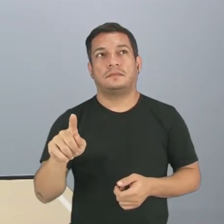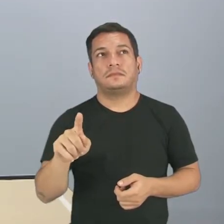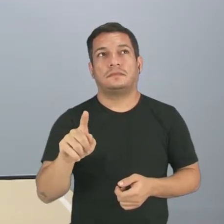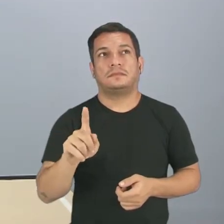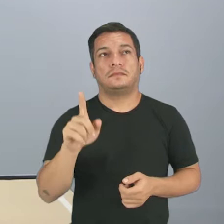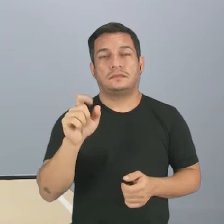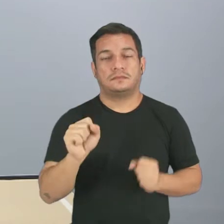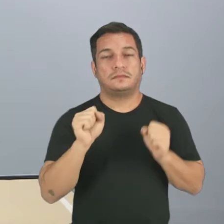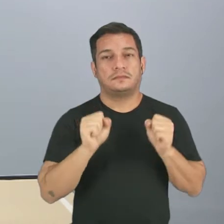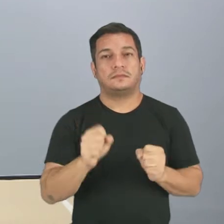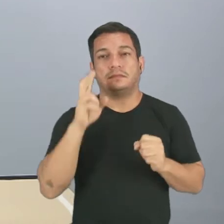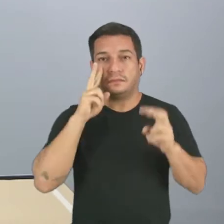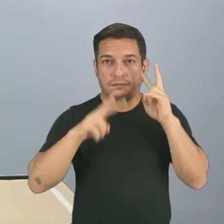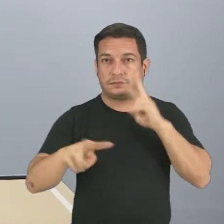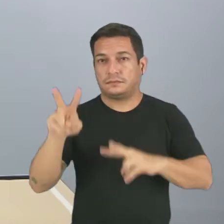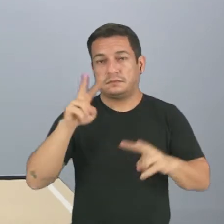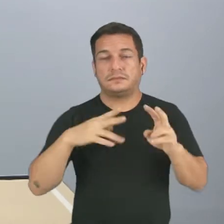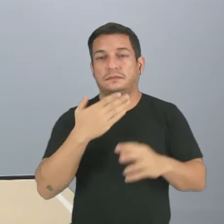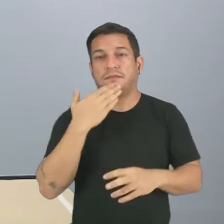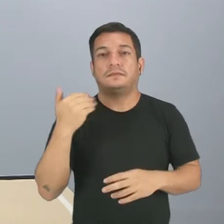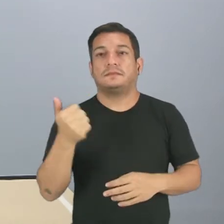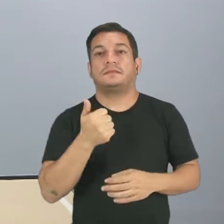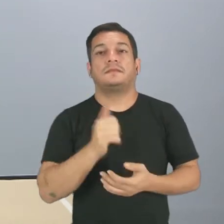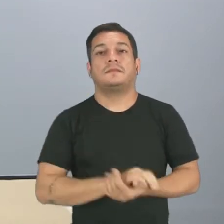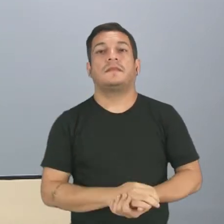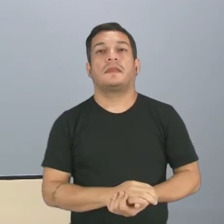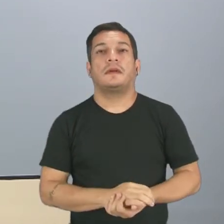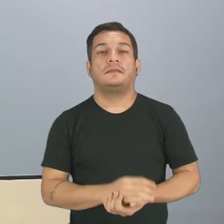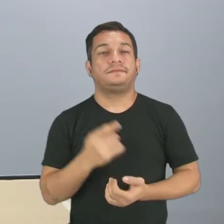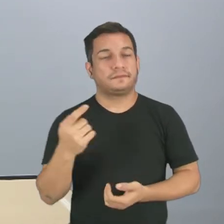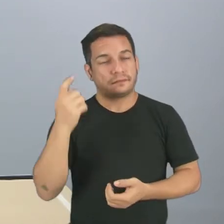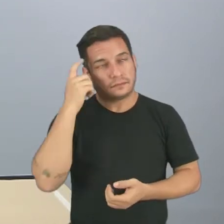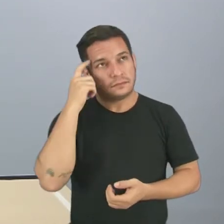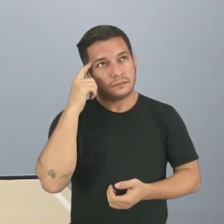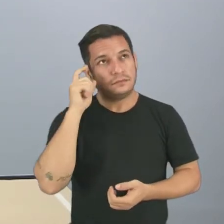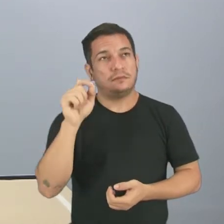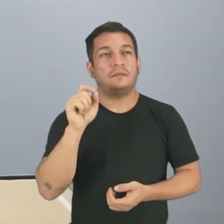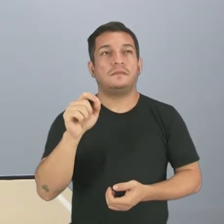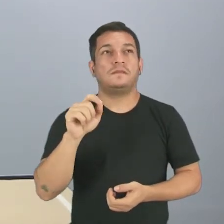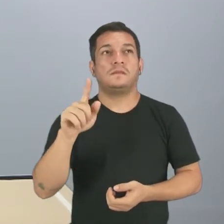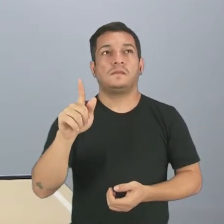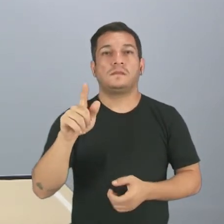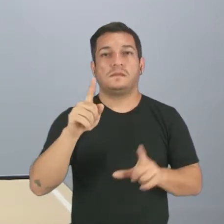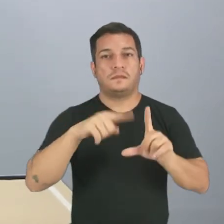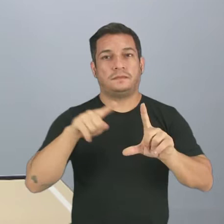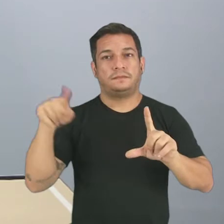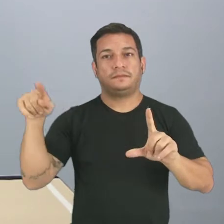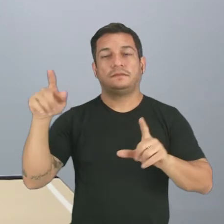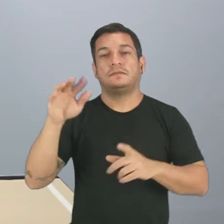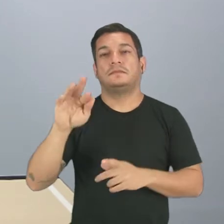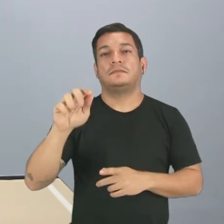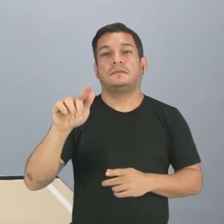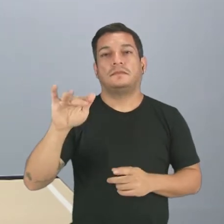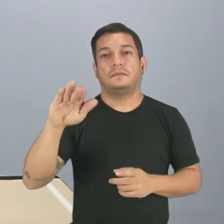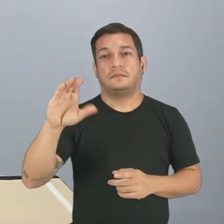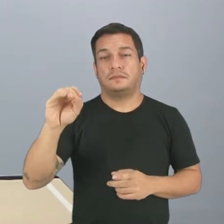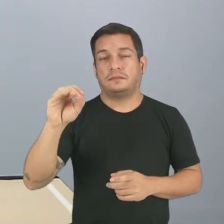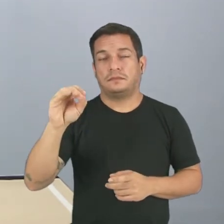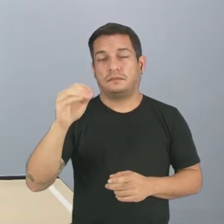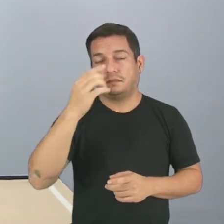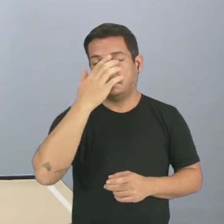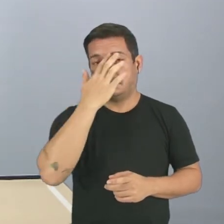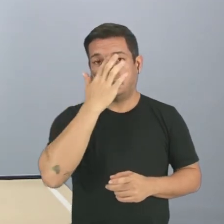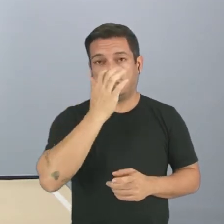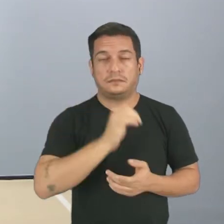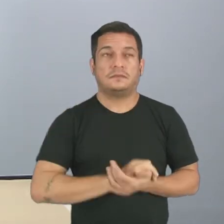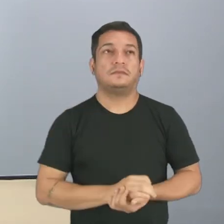ela pudesse visualizar melhor. Então ela pensou no gráfico. Vejam só.